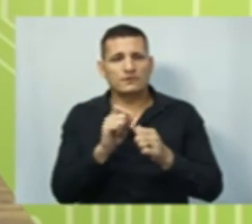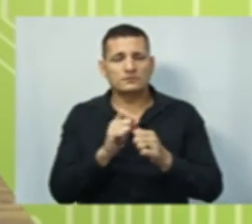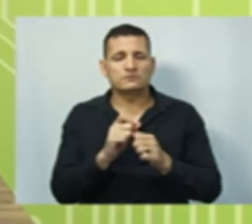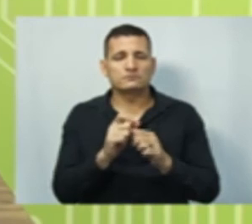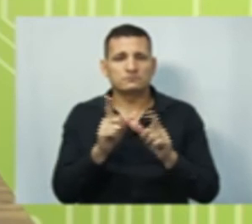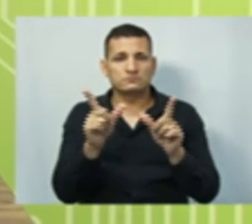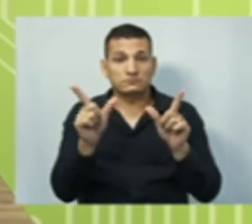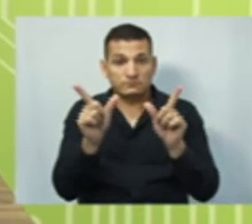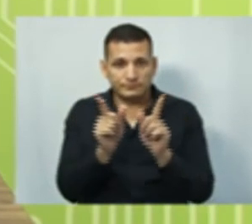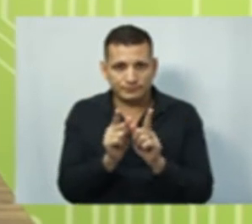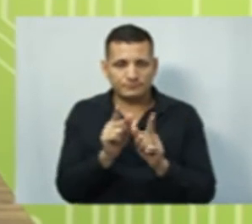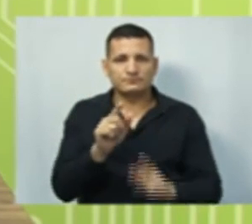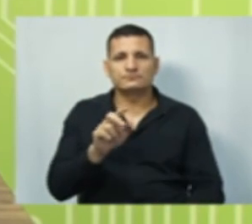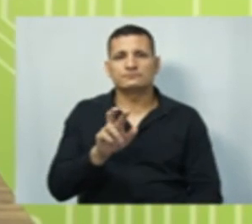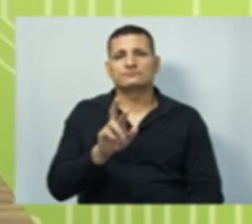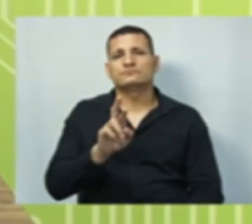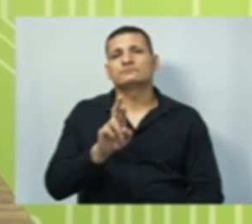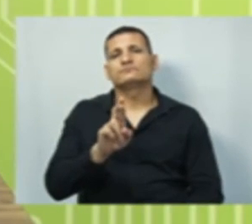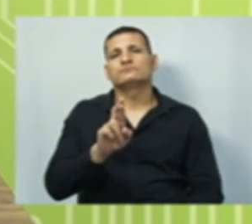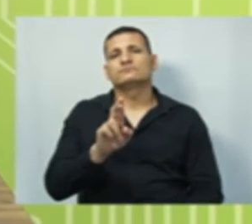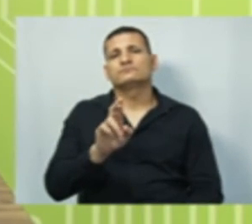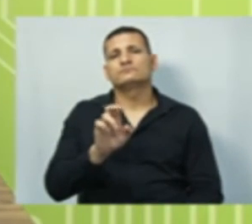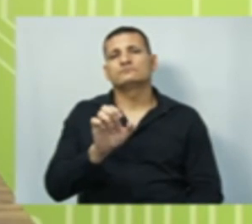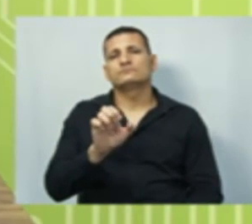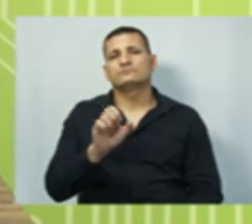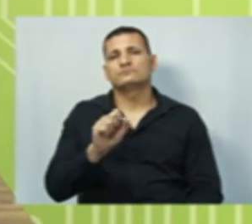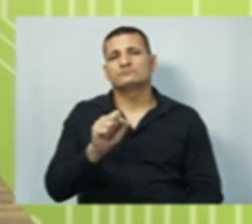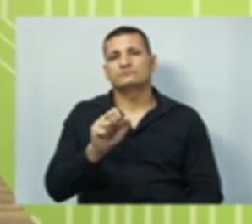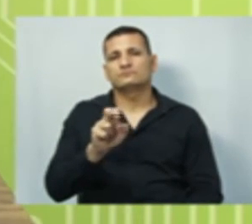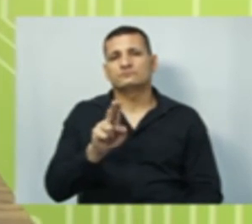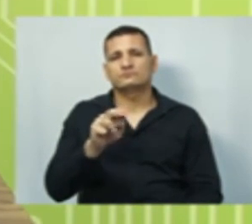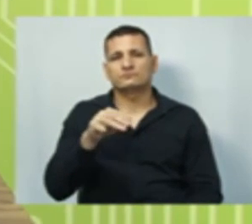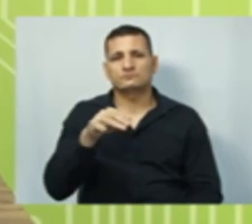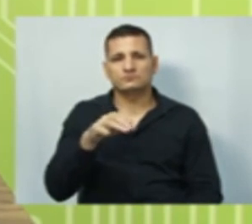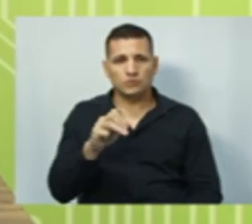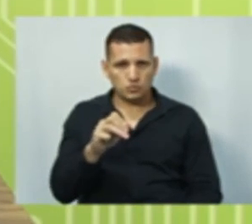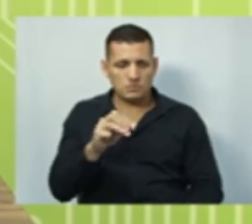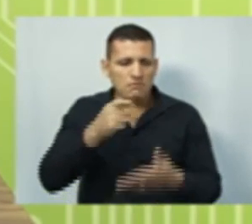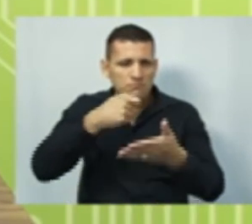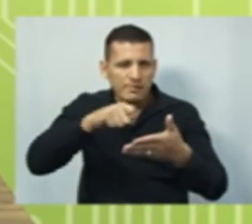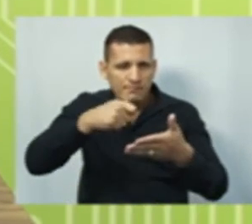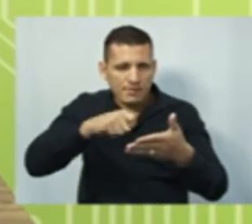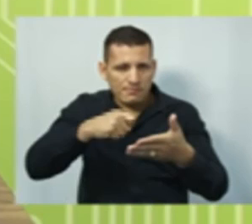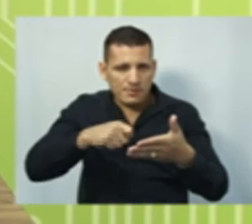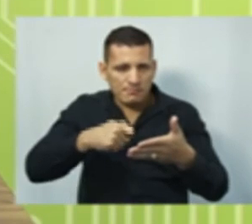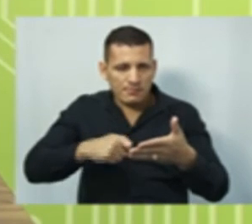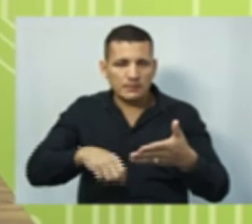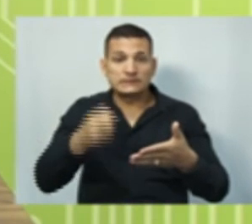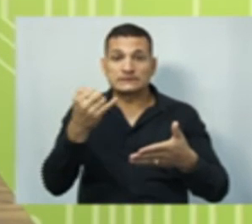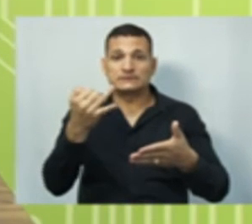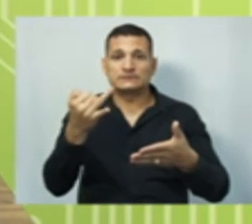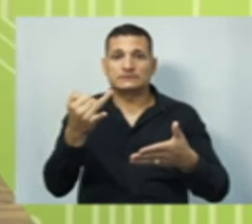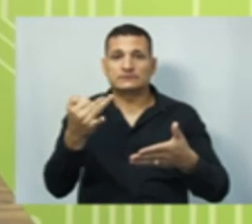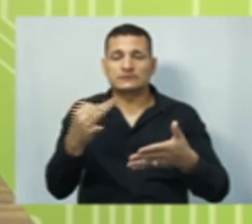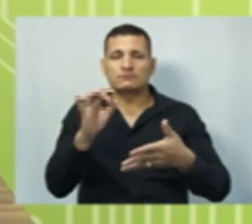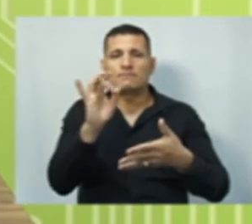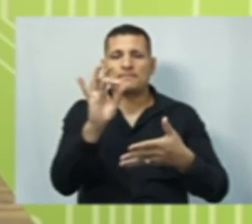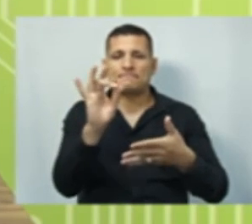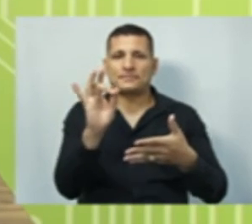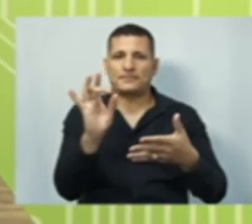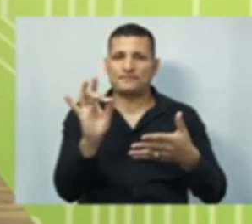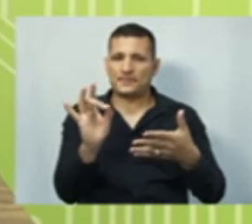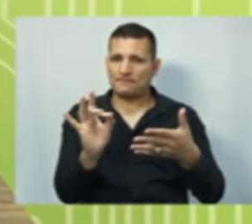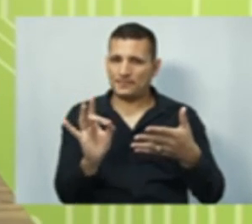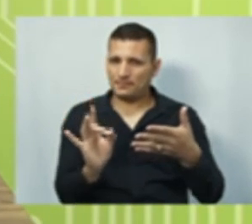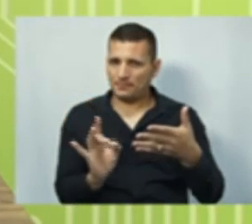resumo autêntico, seu, explicando o que são cada um desses 10 princípios de economia. Você vai encontrar então